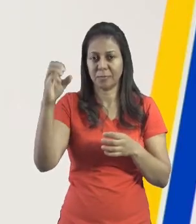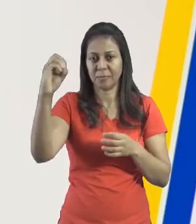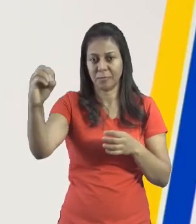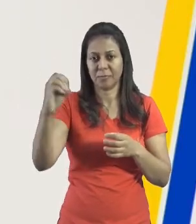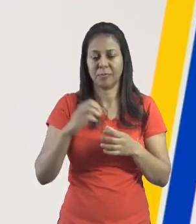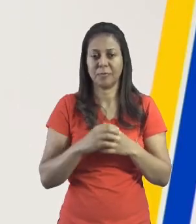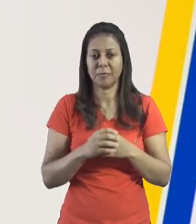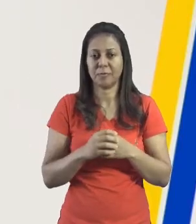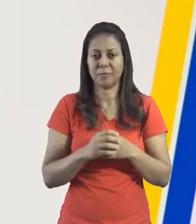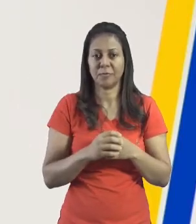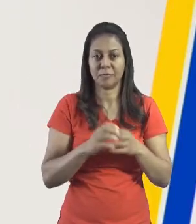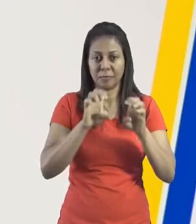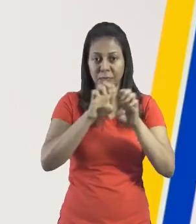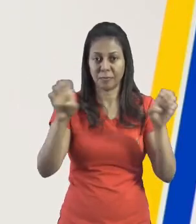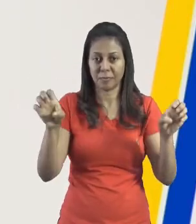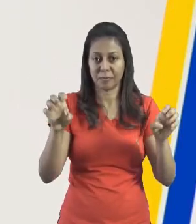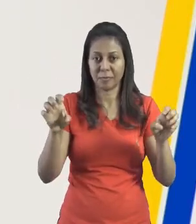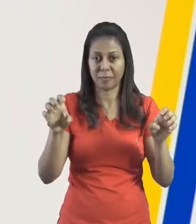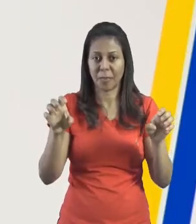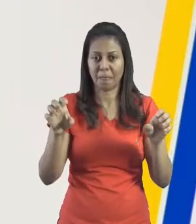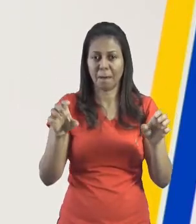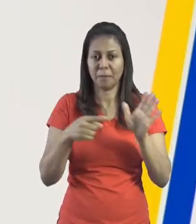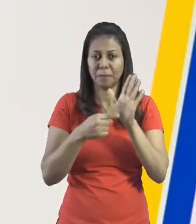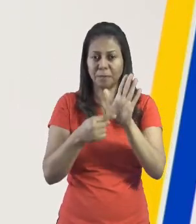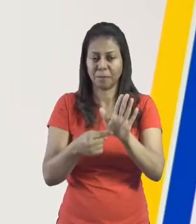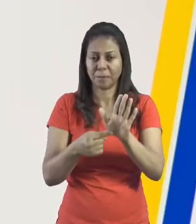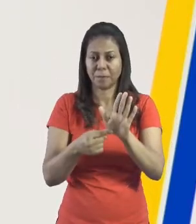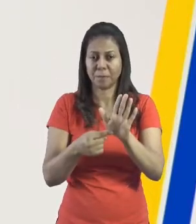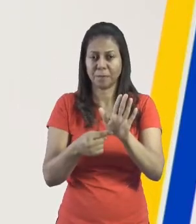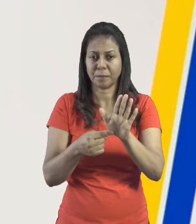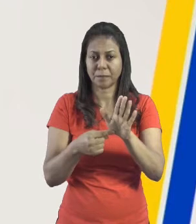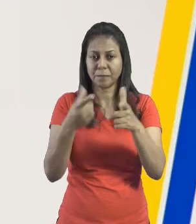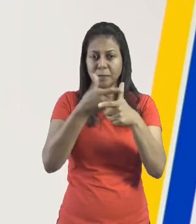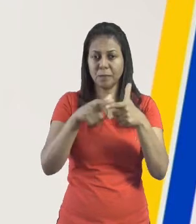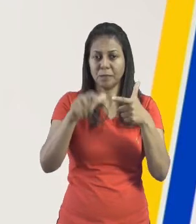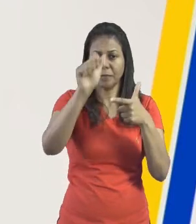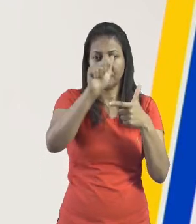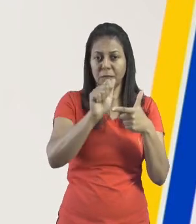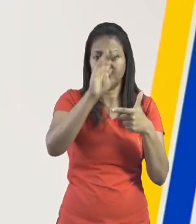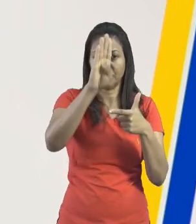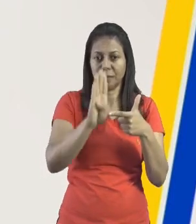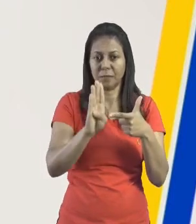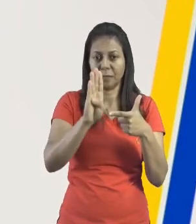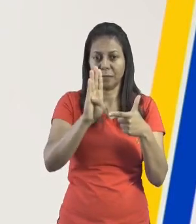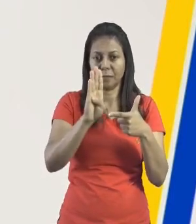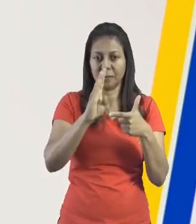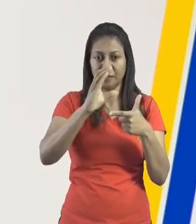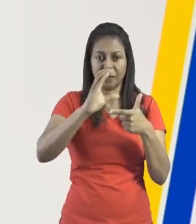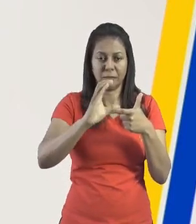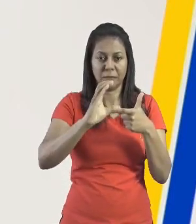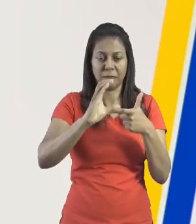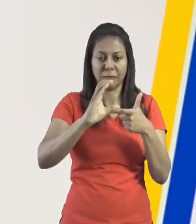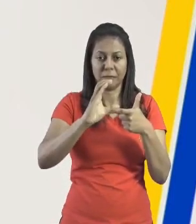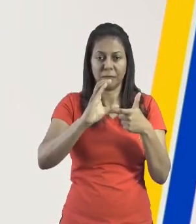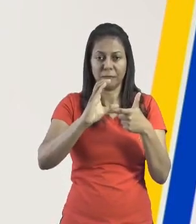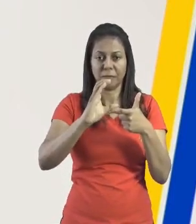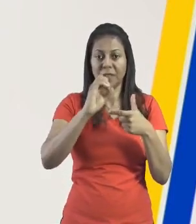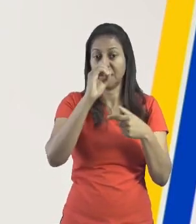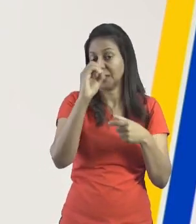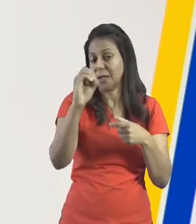Veja que essa equação também aparece os coeficientes A e B E C, aí é